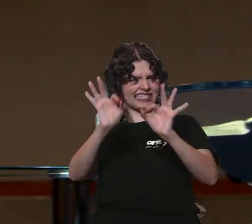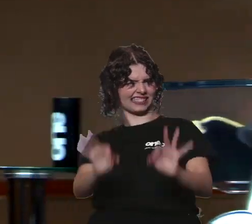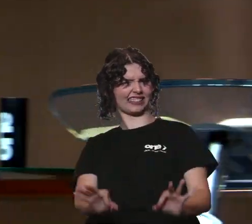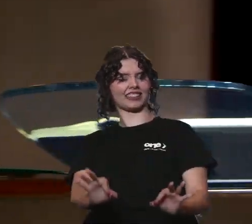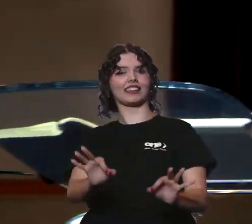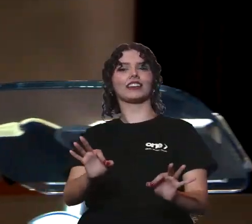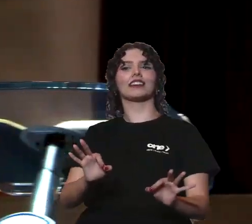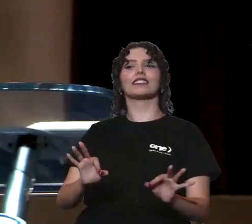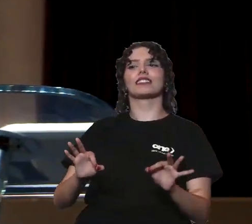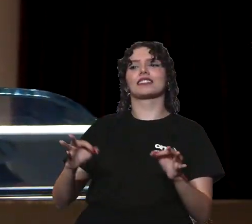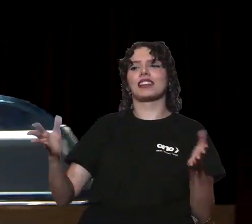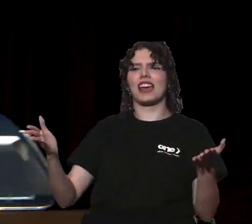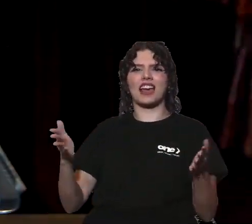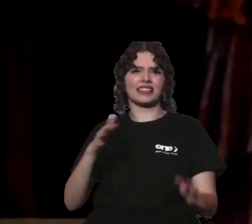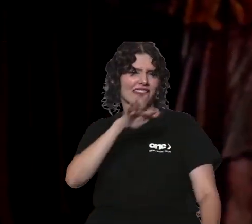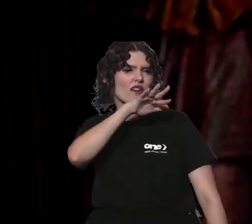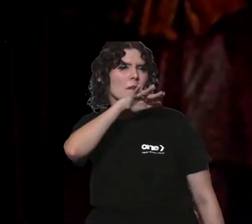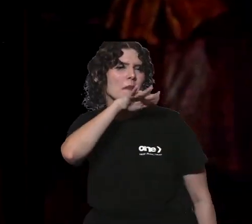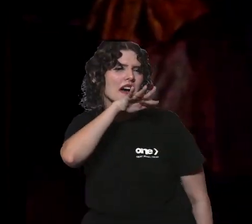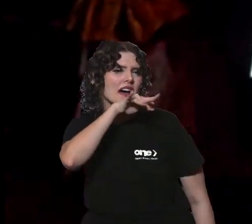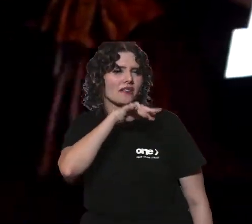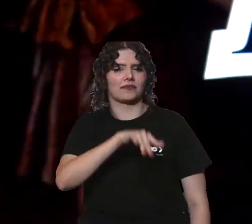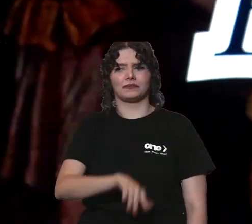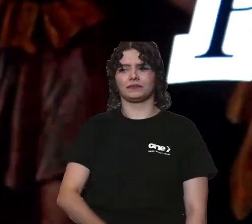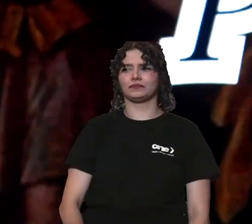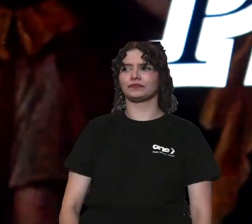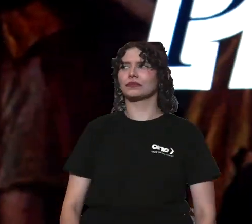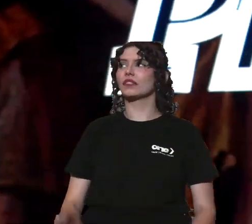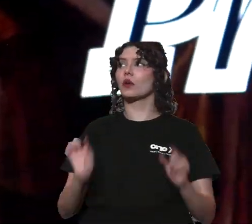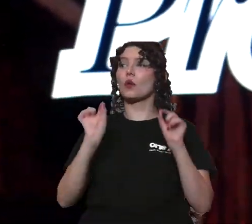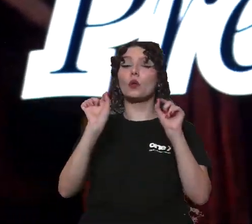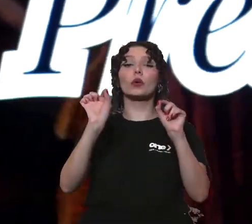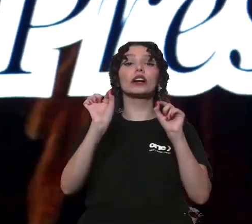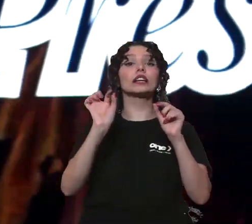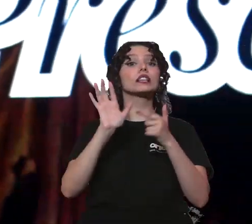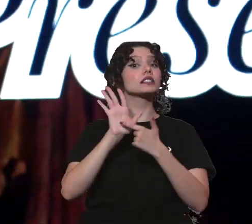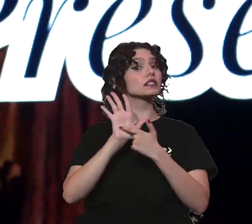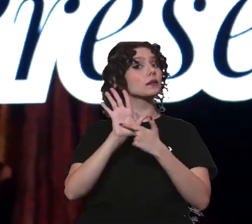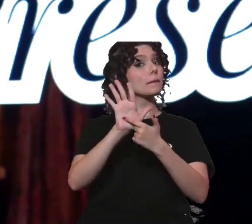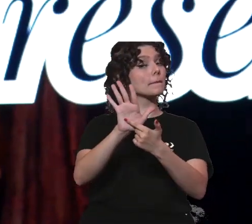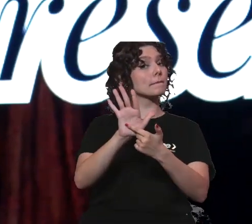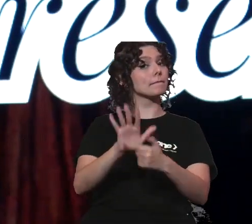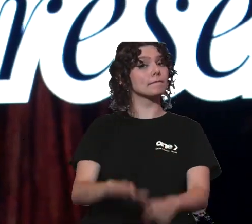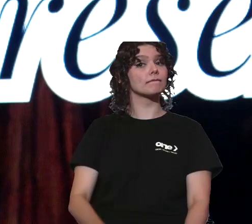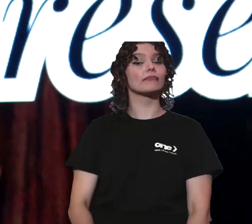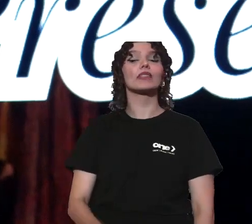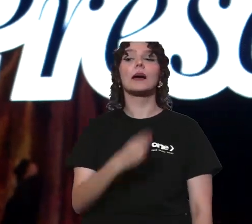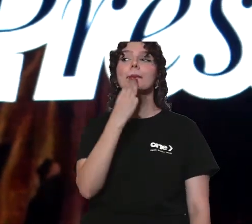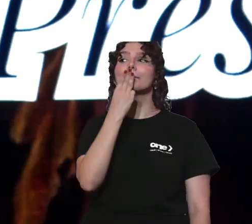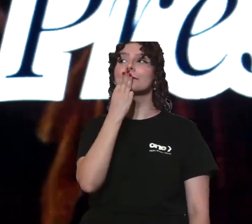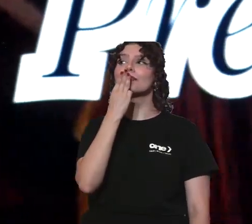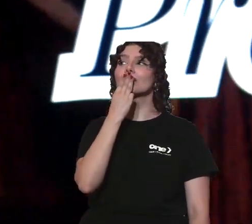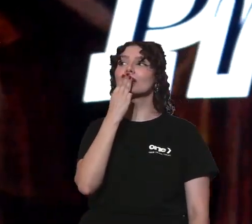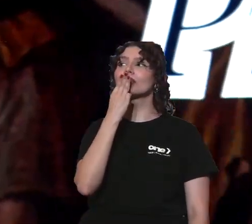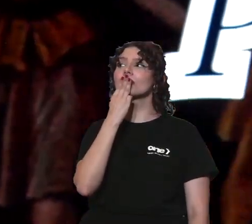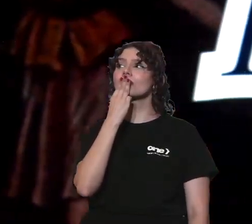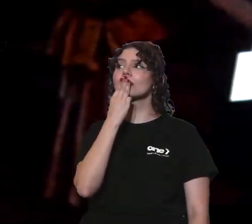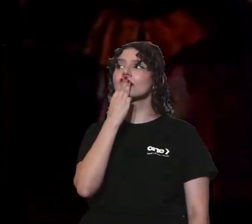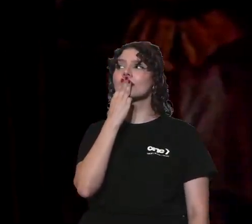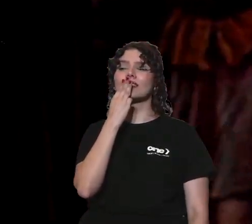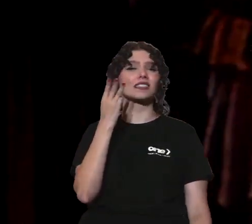que ele estava se comportando mal. O que isso demonstra? É que Mical não